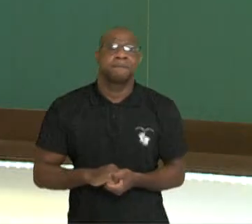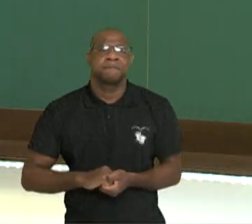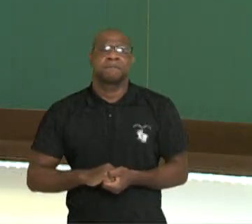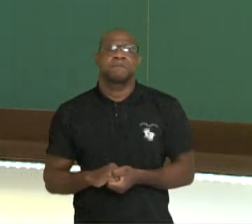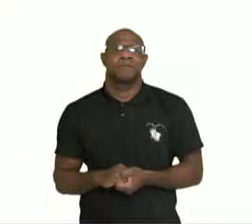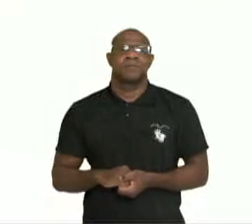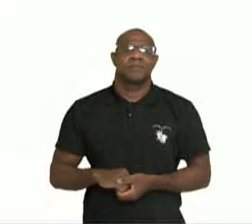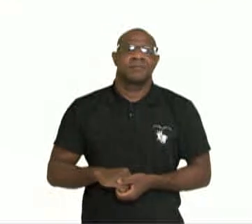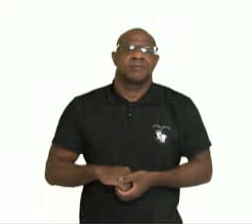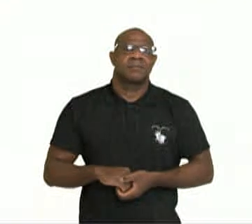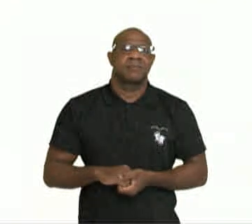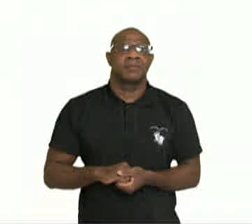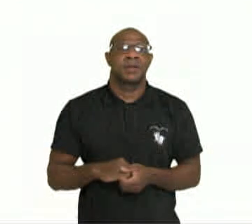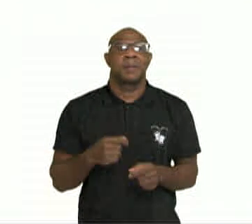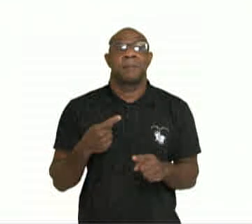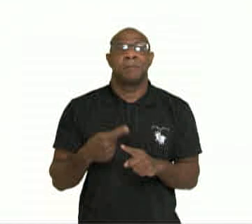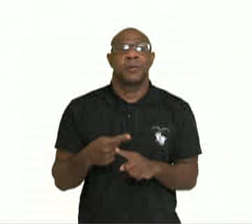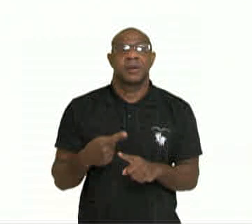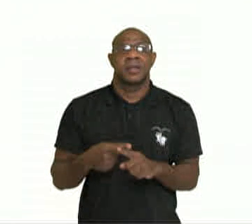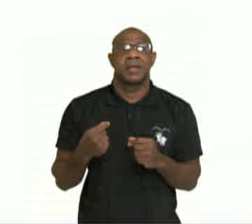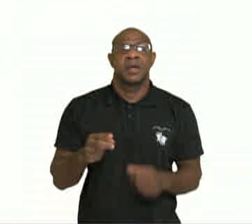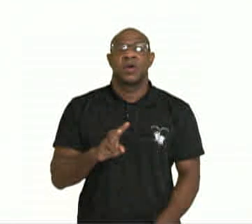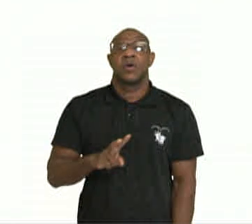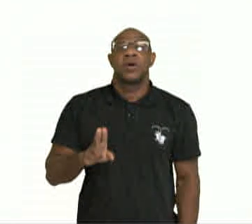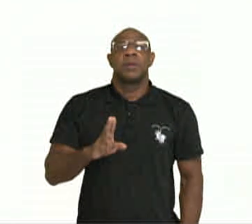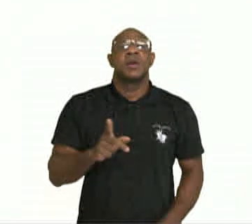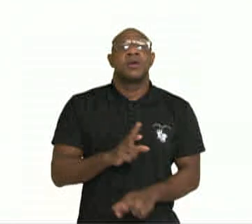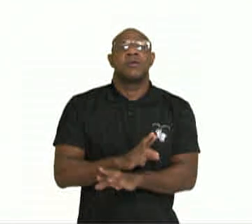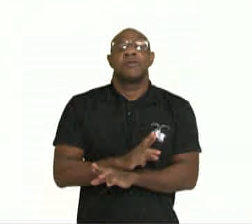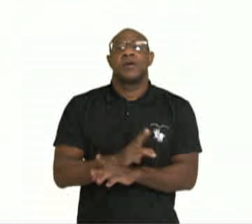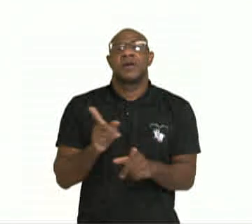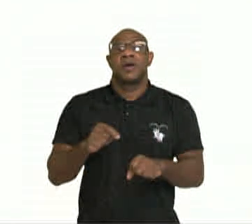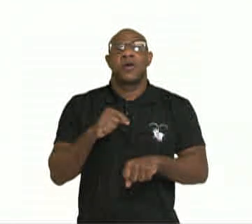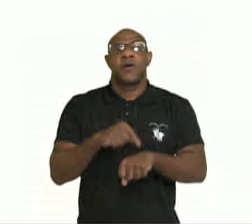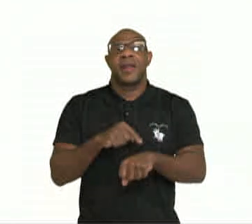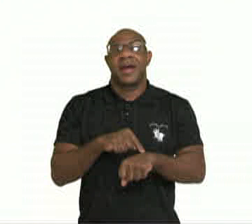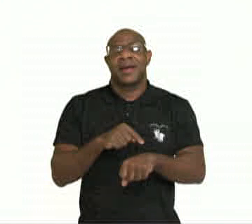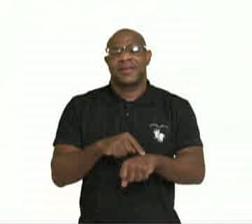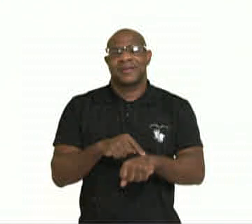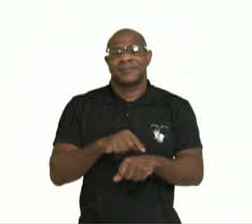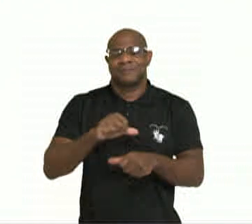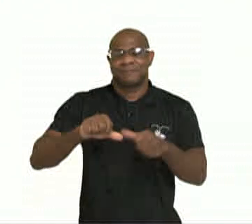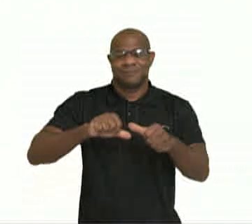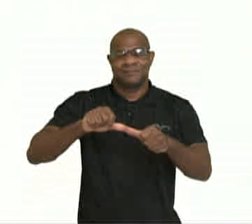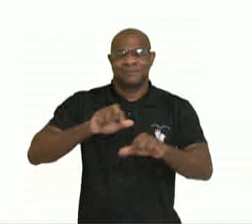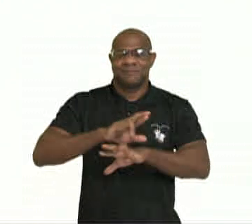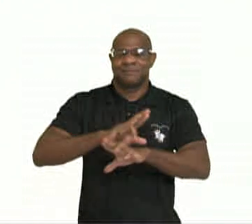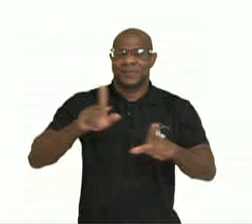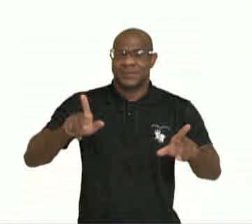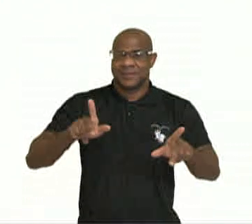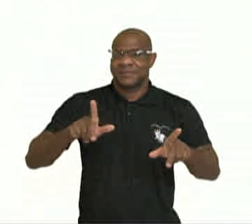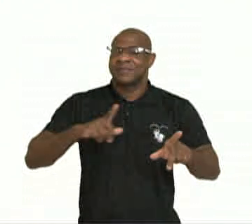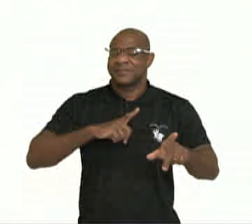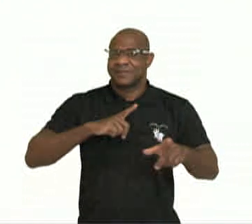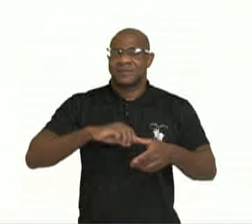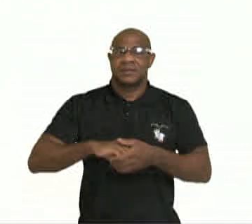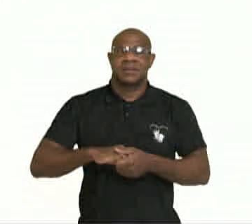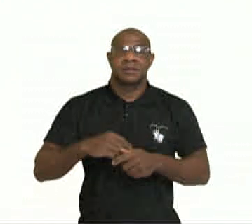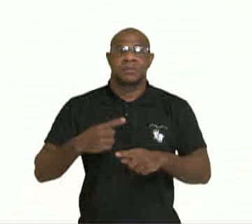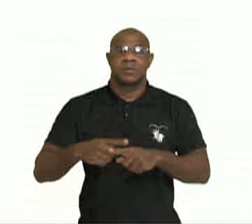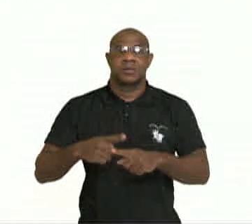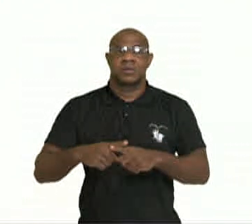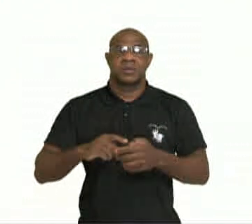ocorre devido a los usos horários, ou seja, os fusos horários, que são uma série